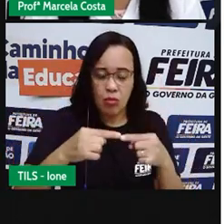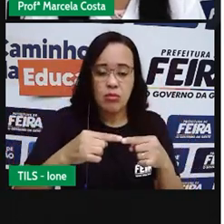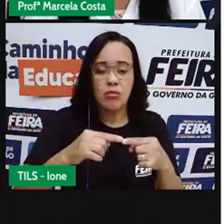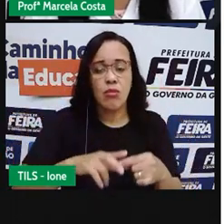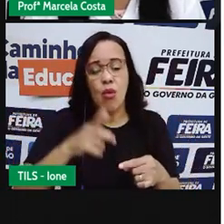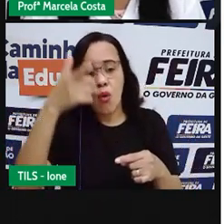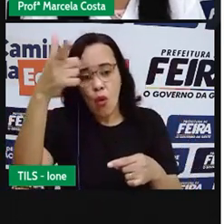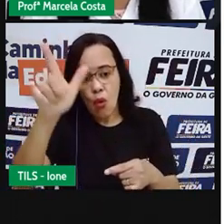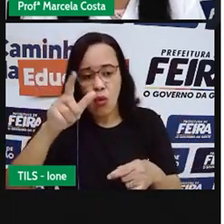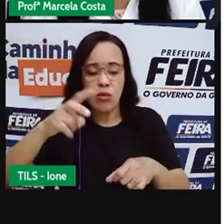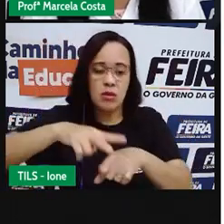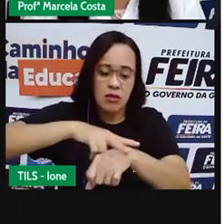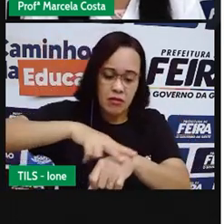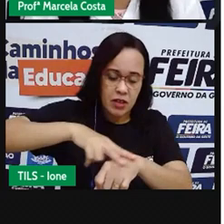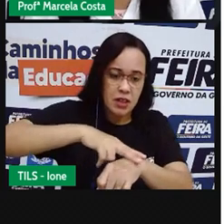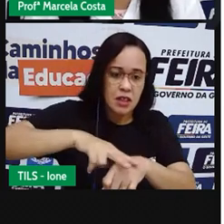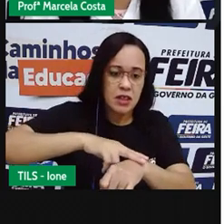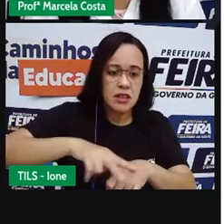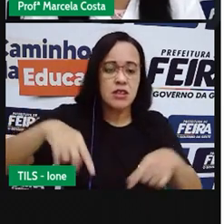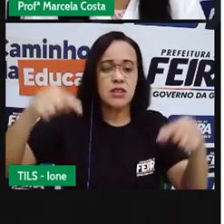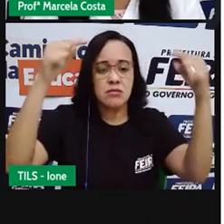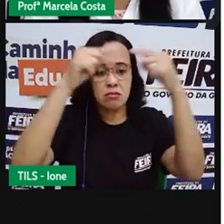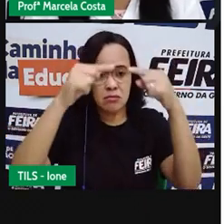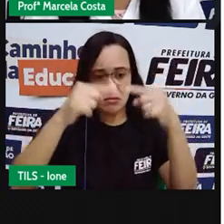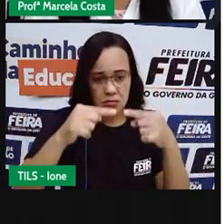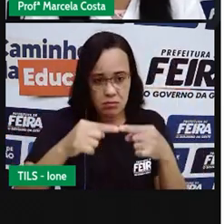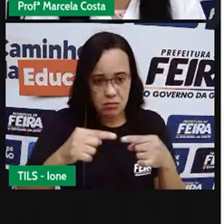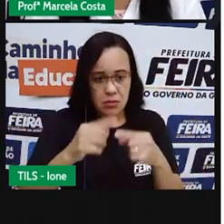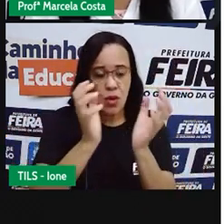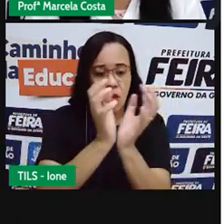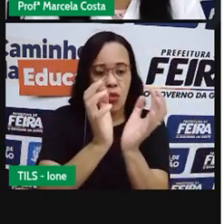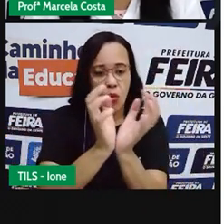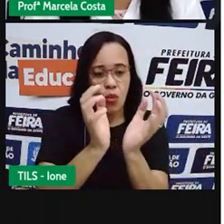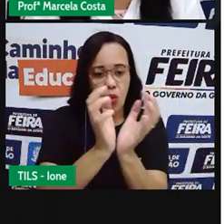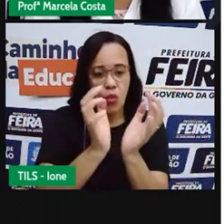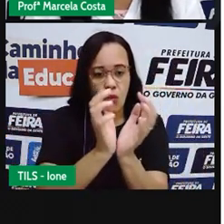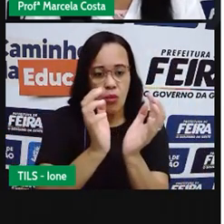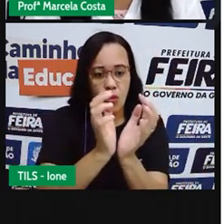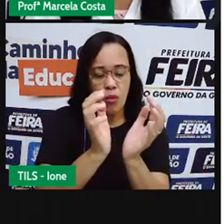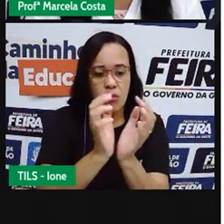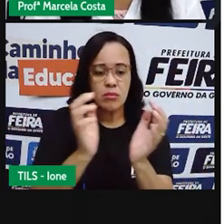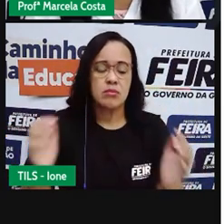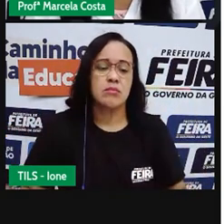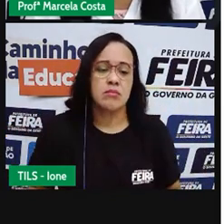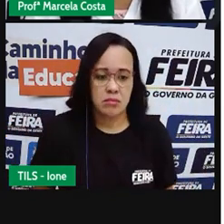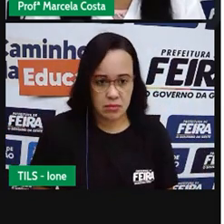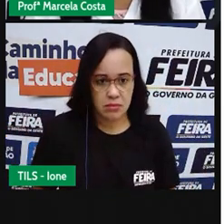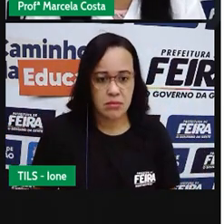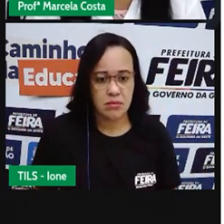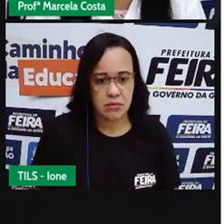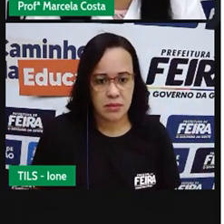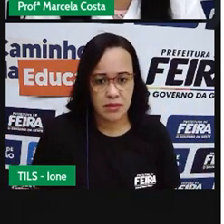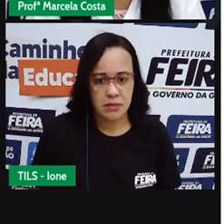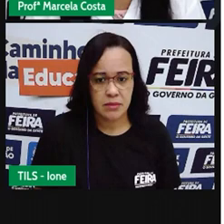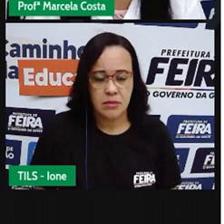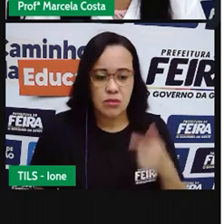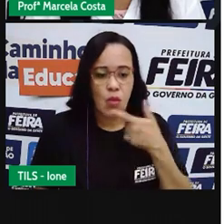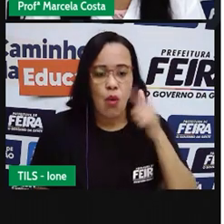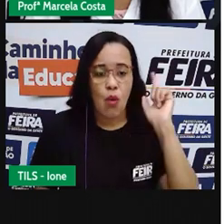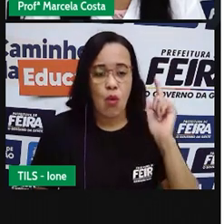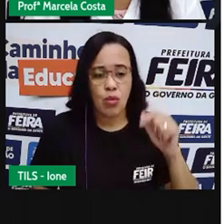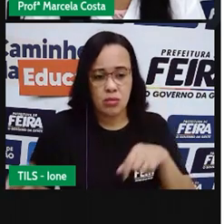verde? Vou colocar aqui mais uma. Onde é que tem outra